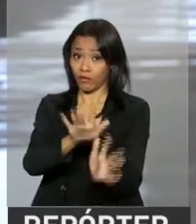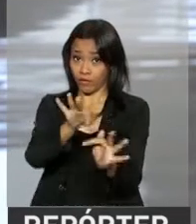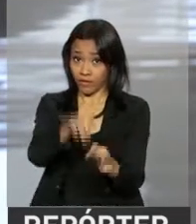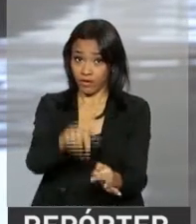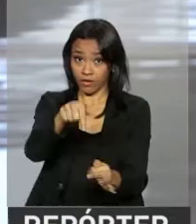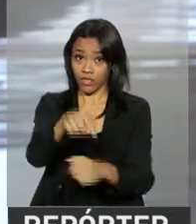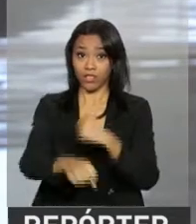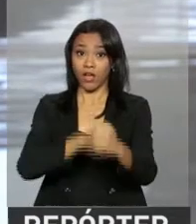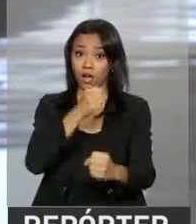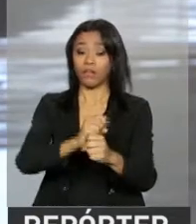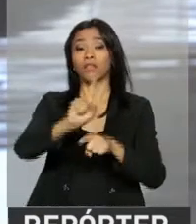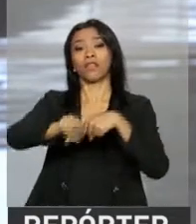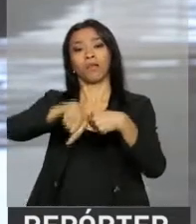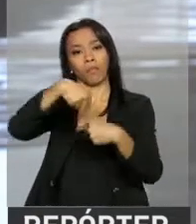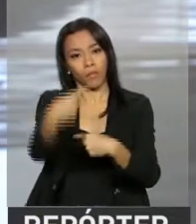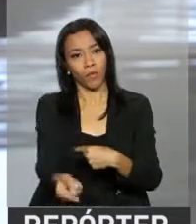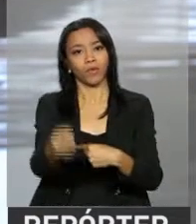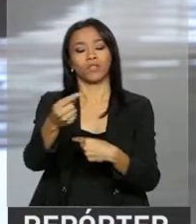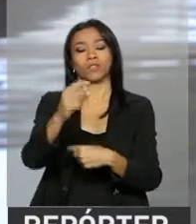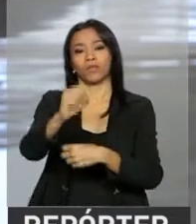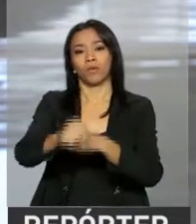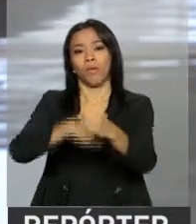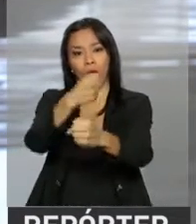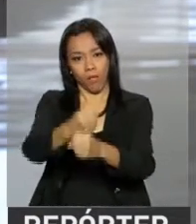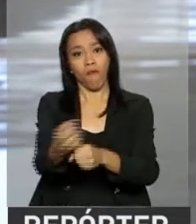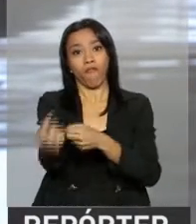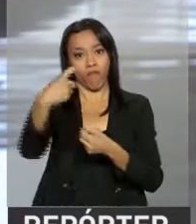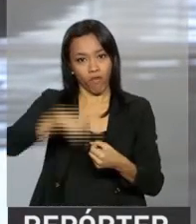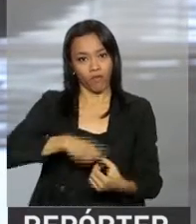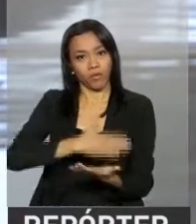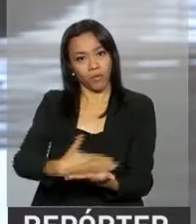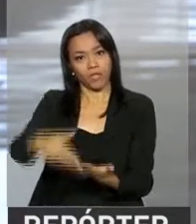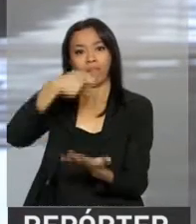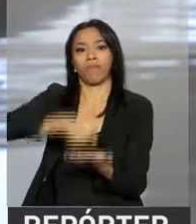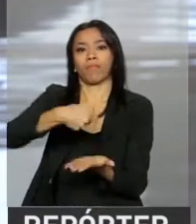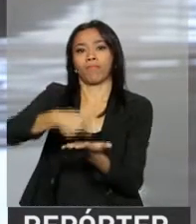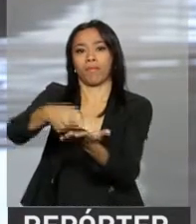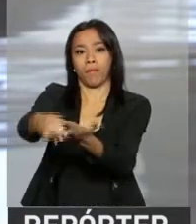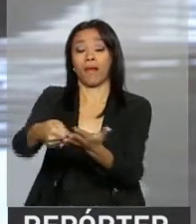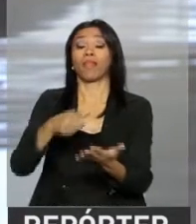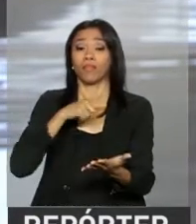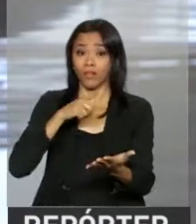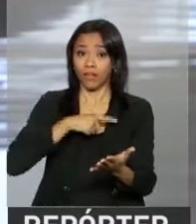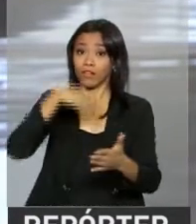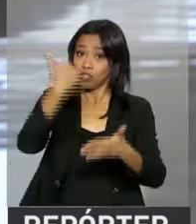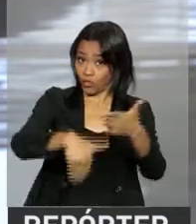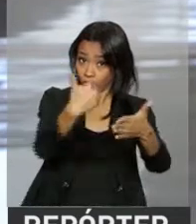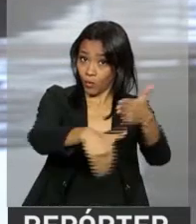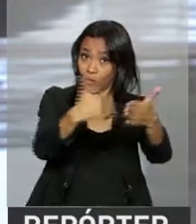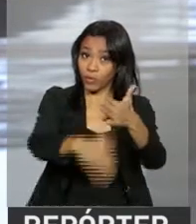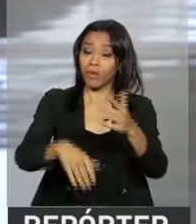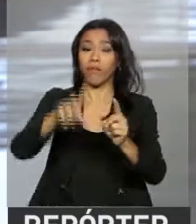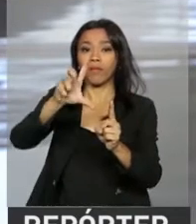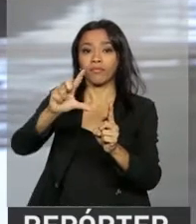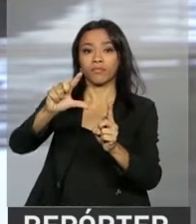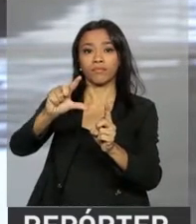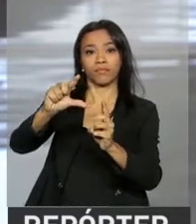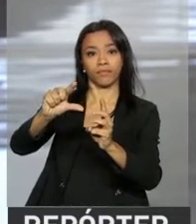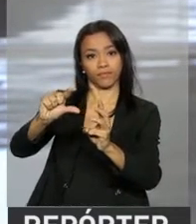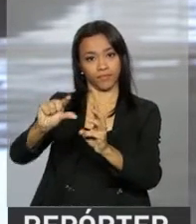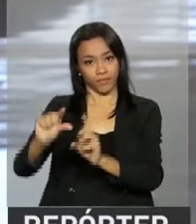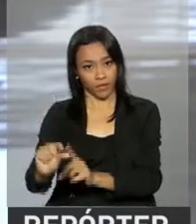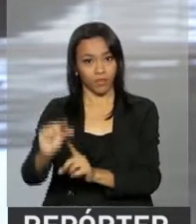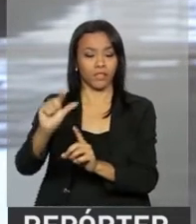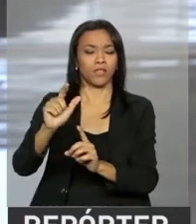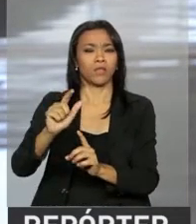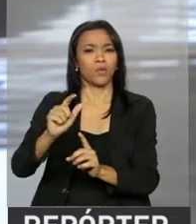com retomada no início do ano que vem ainda com desconto mas esses descontos eles vão sendo reduzidos mês a mês de forma gradual pelo